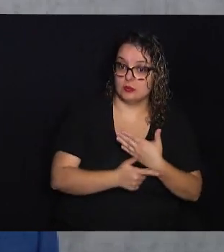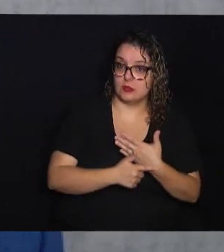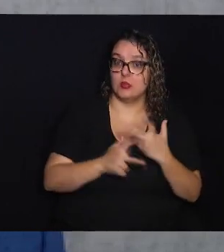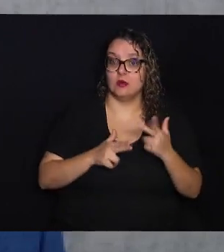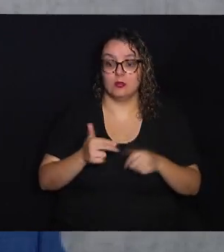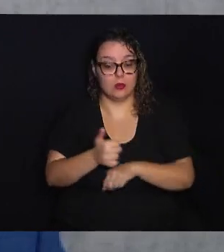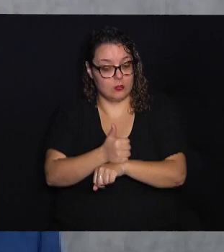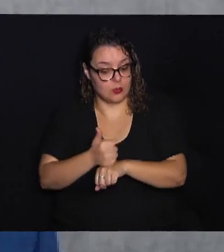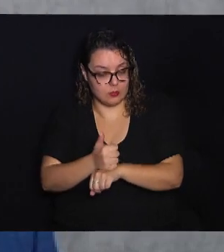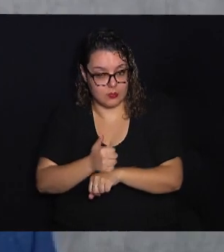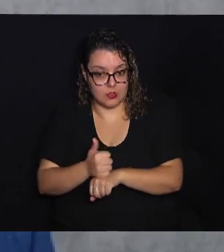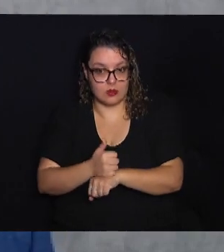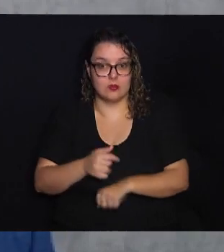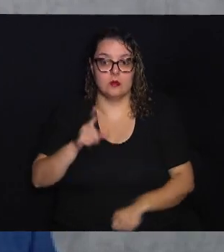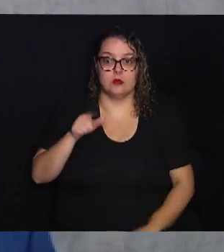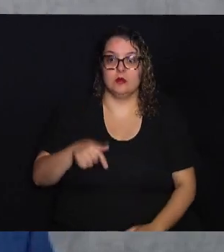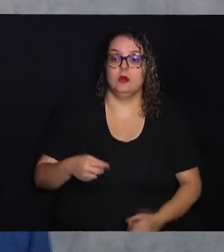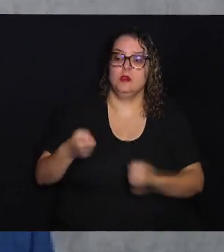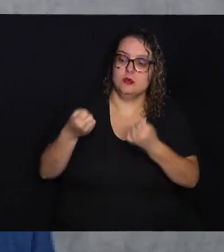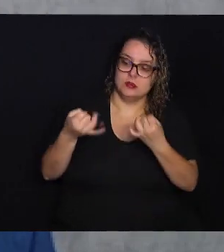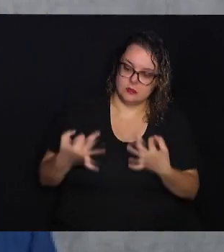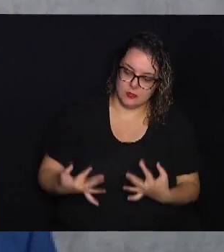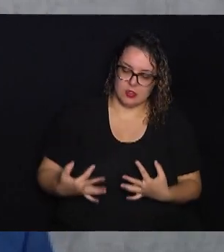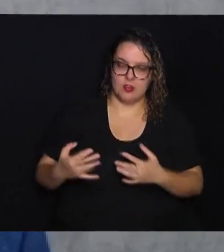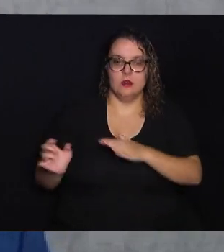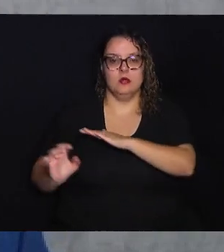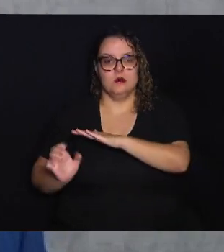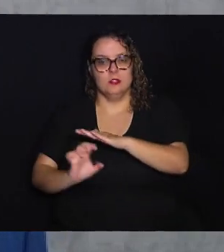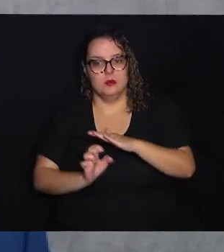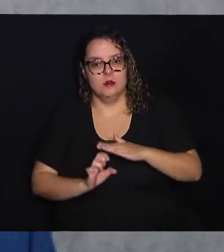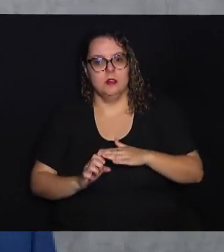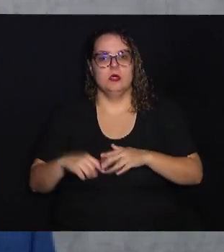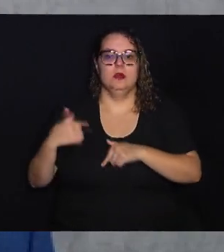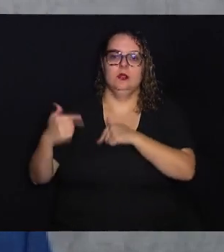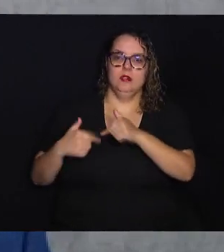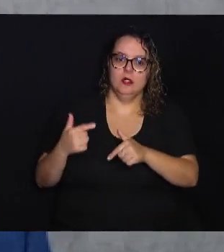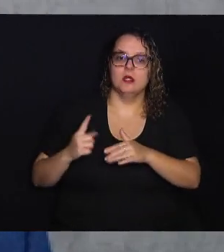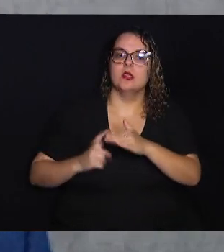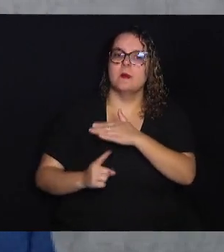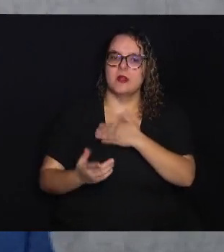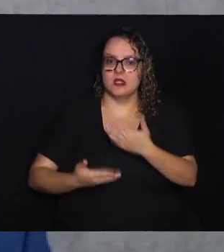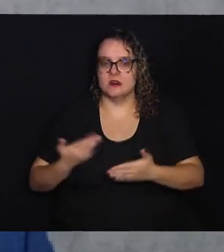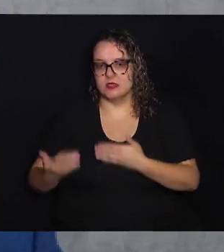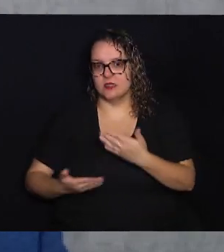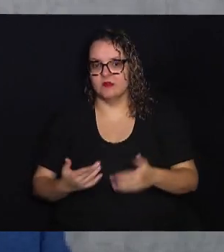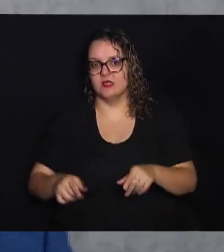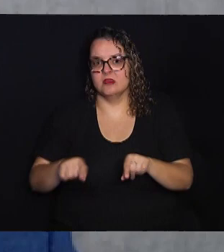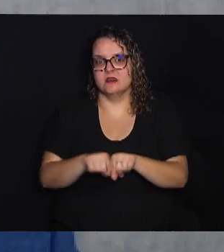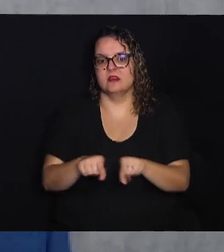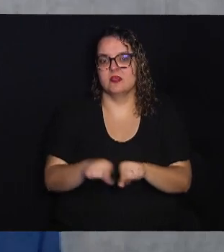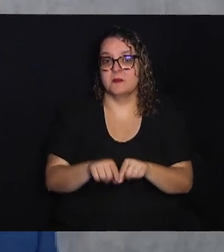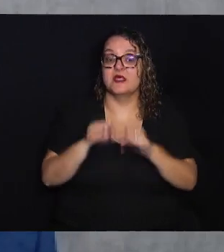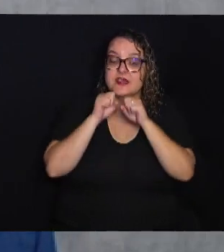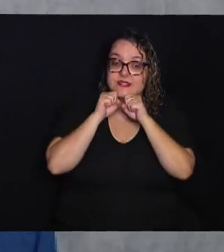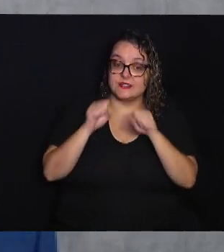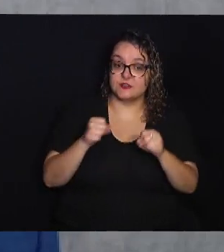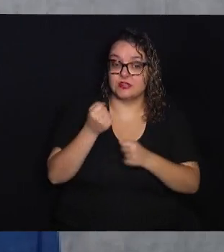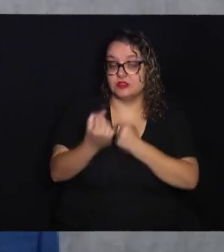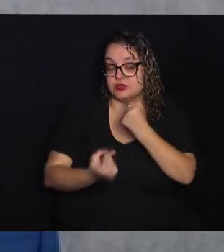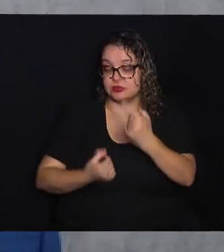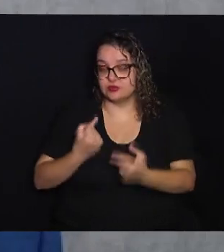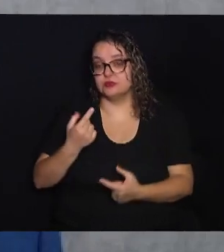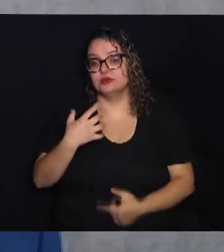bastante. E o nosso papel também como profissionais é orientar as empresas que a gente trabalha, que a gente presta serviço, que a